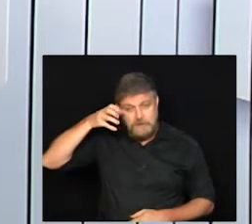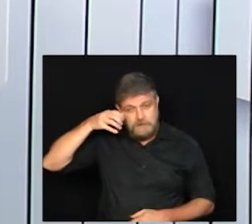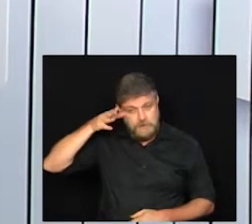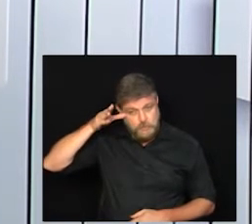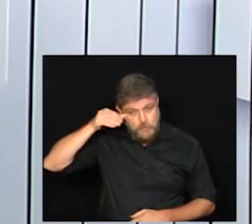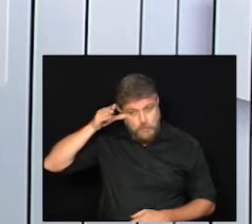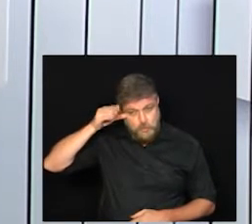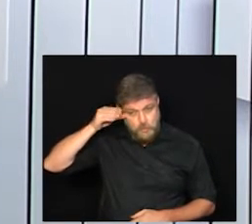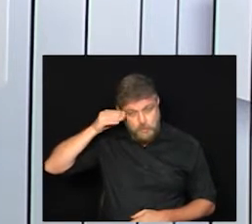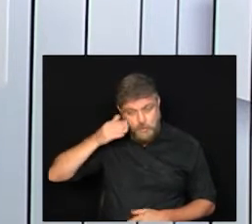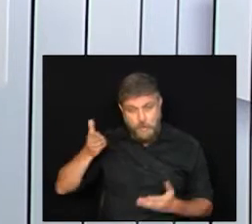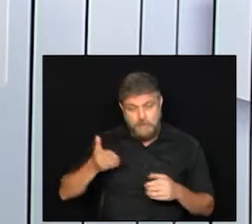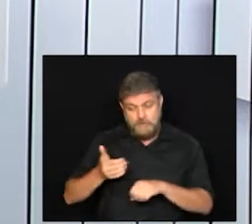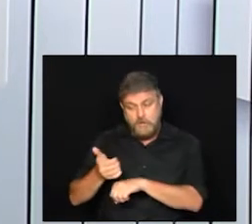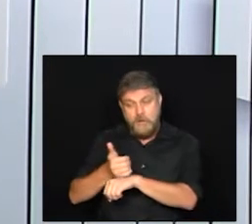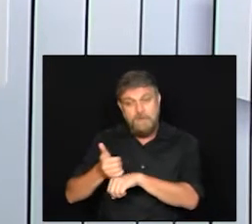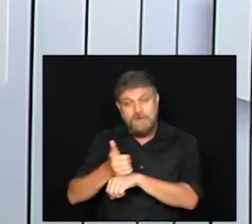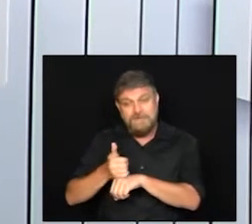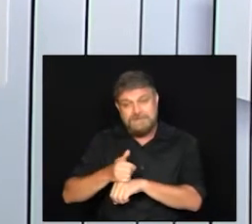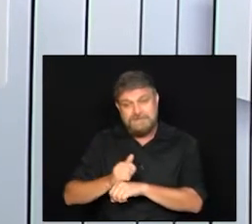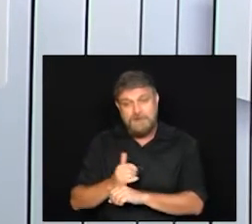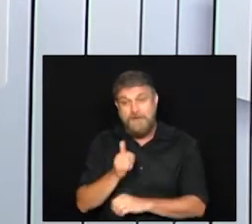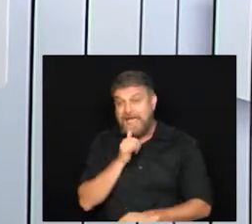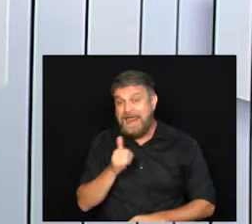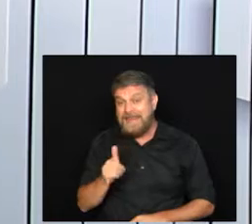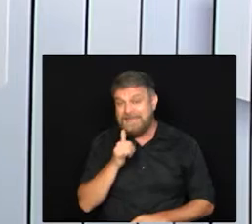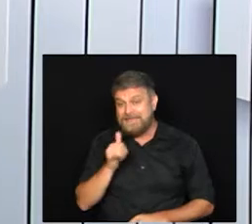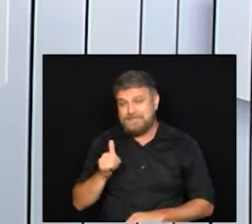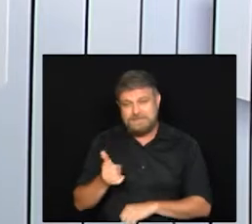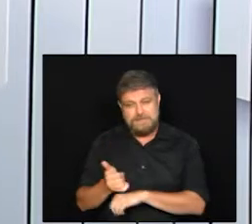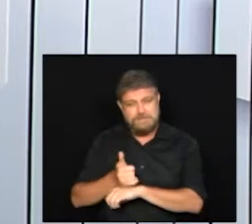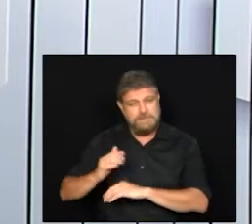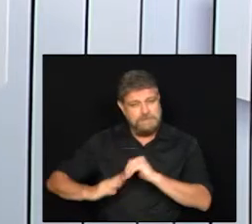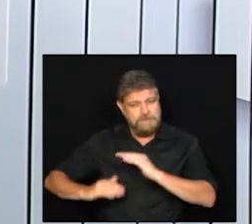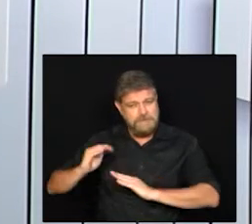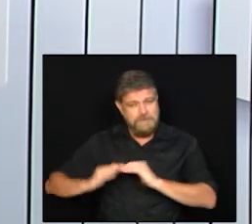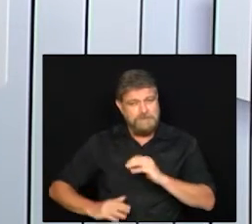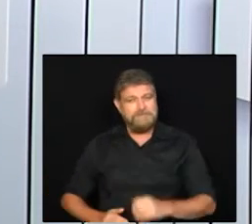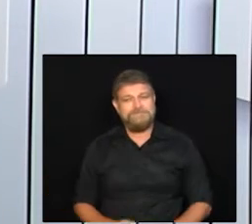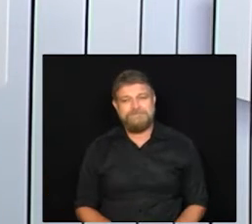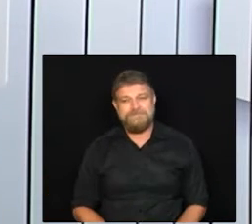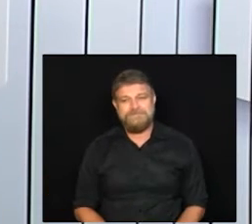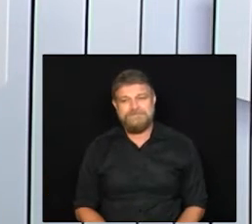foi conferir hoje o serviço de um eletricista.